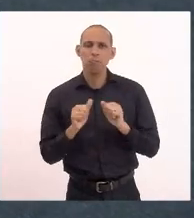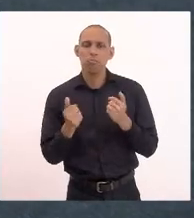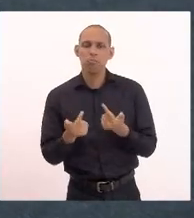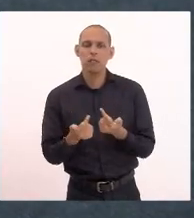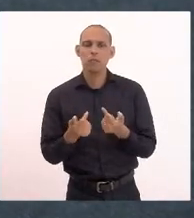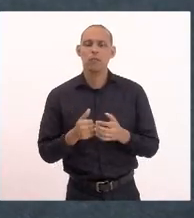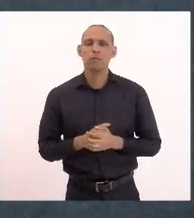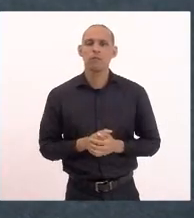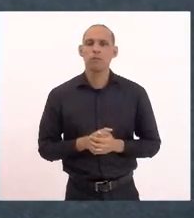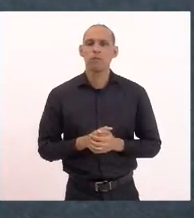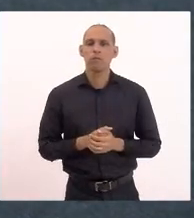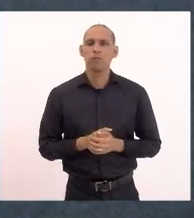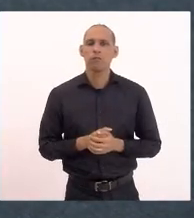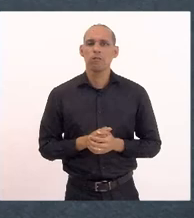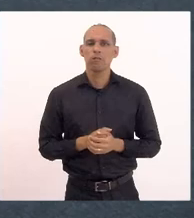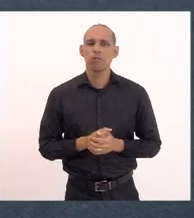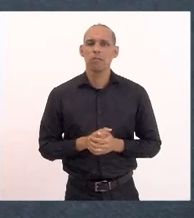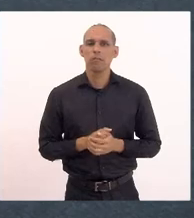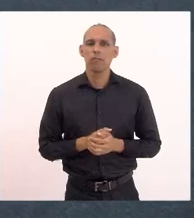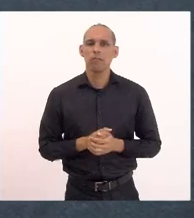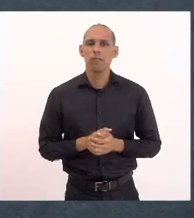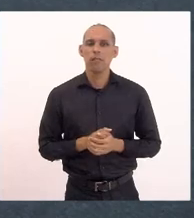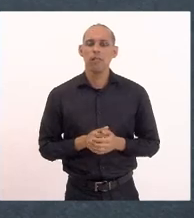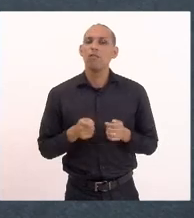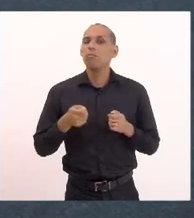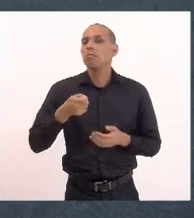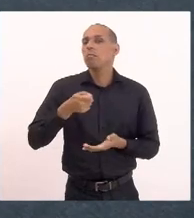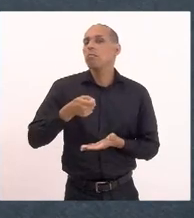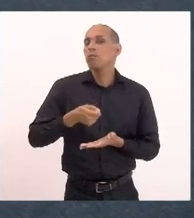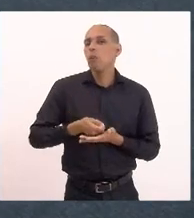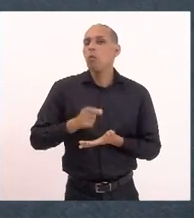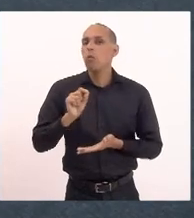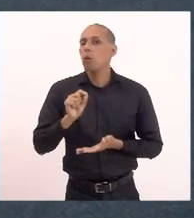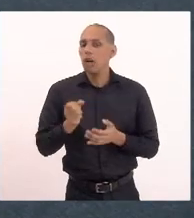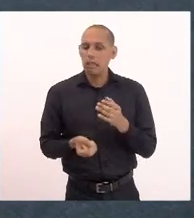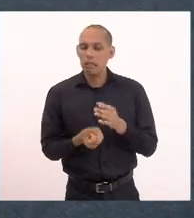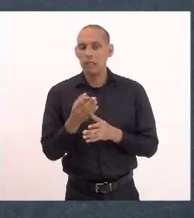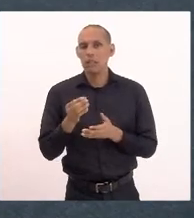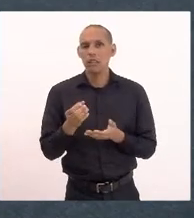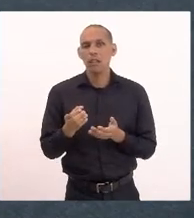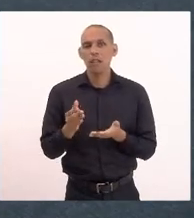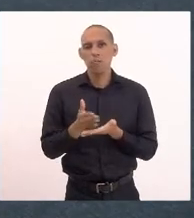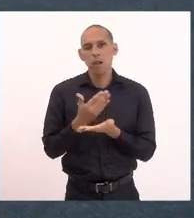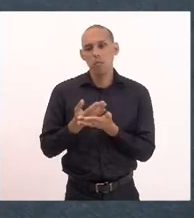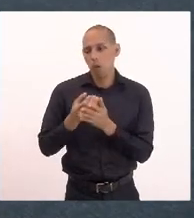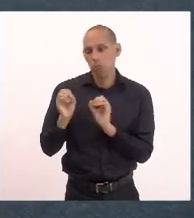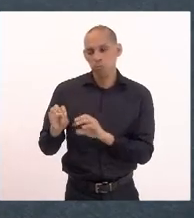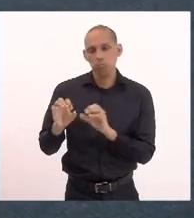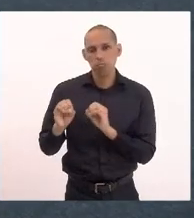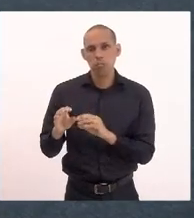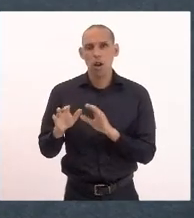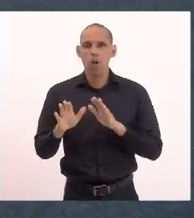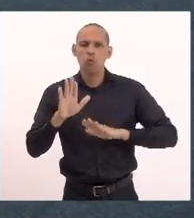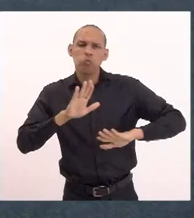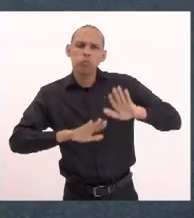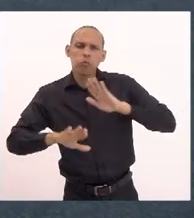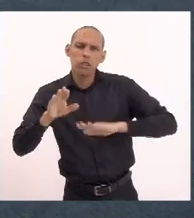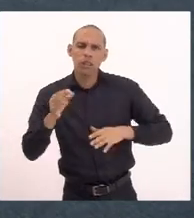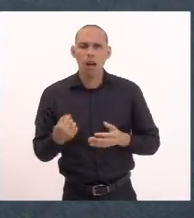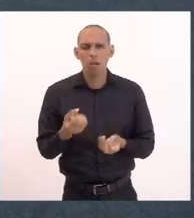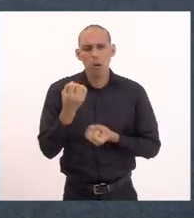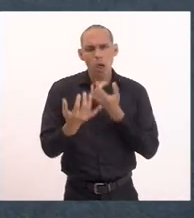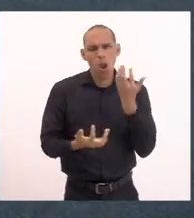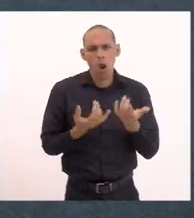Legislativa, que estabelece não apenas uma criação de cartilha com cuidados de caso de